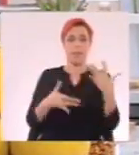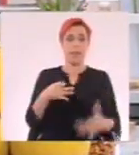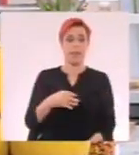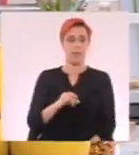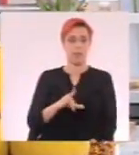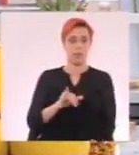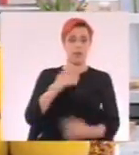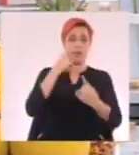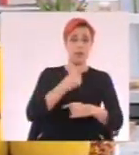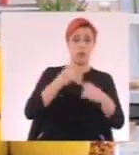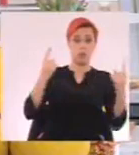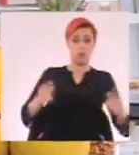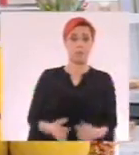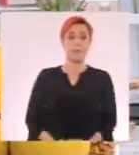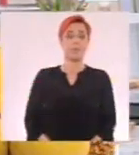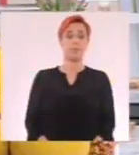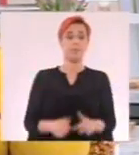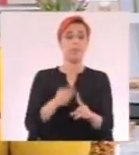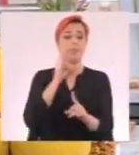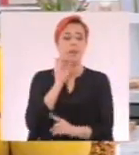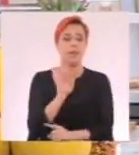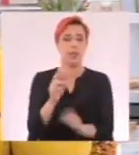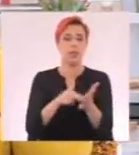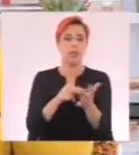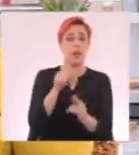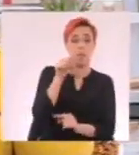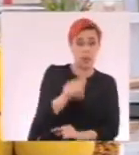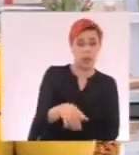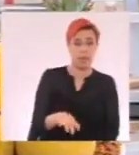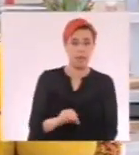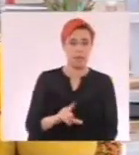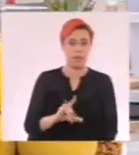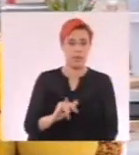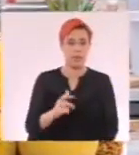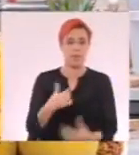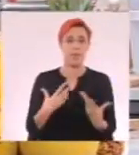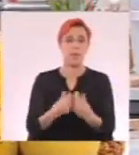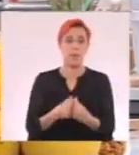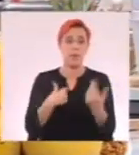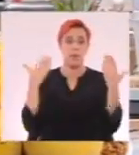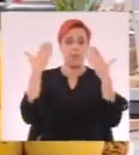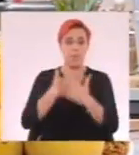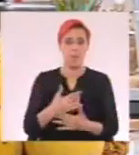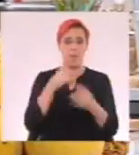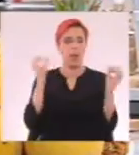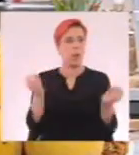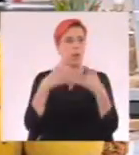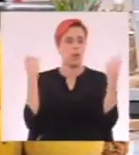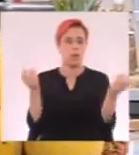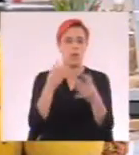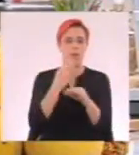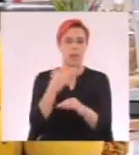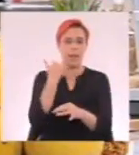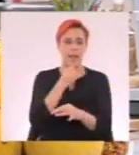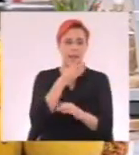que tem um grande espetáculo, não é verdade? Vale muito a pena. Espero por ti no Politeama. E que nós tivemos uma noite de luzes, de festa, de cor